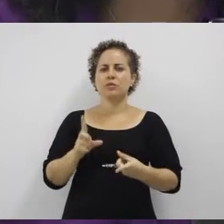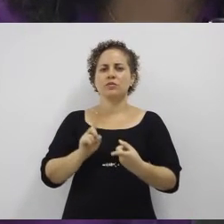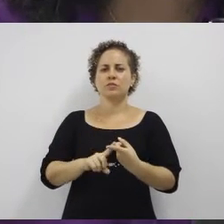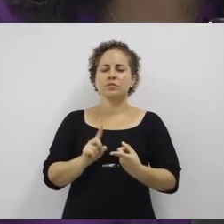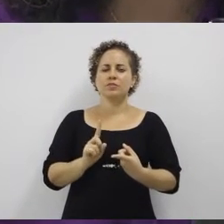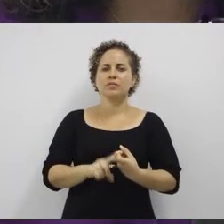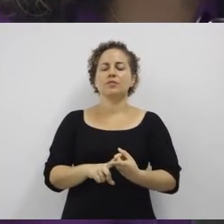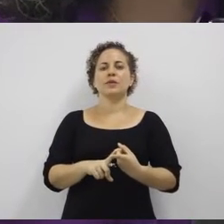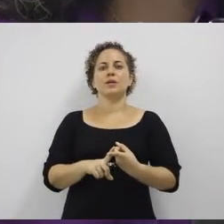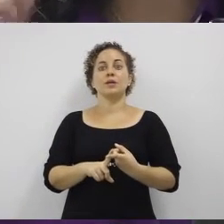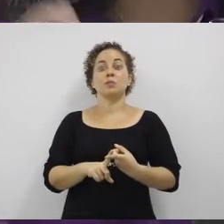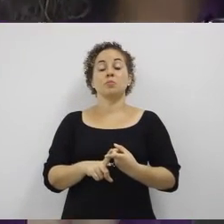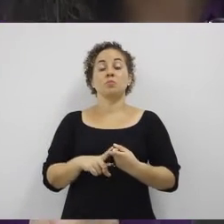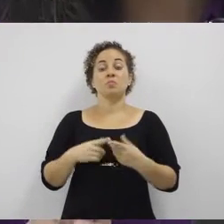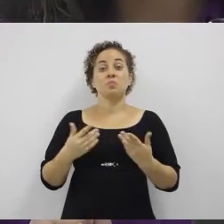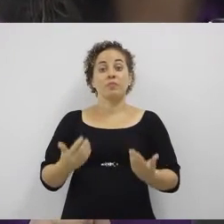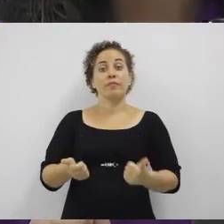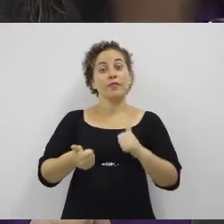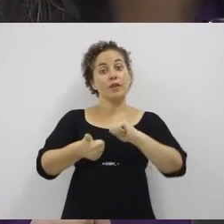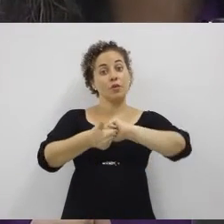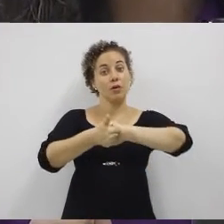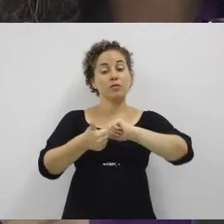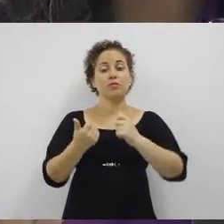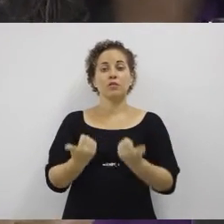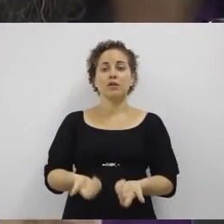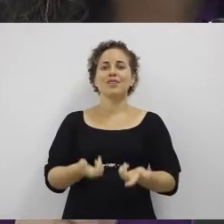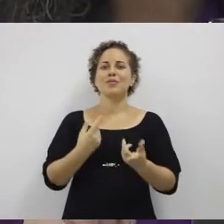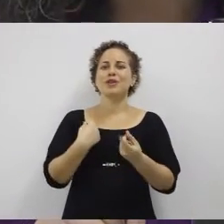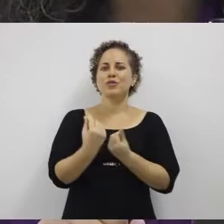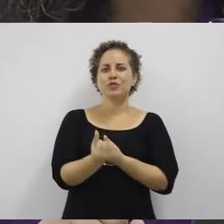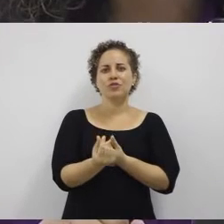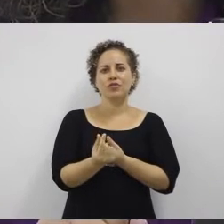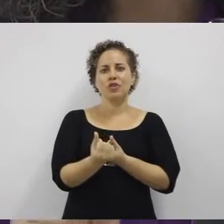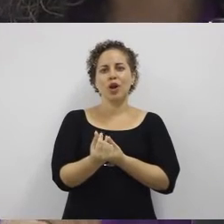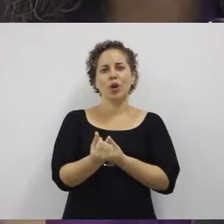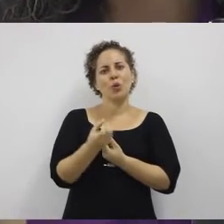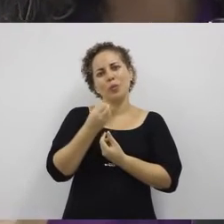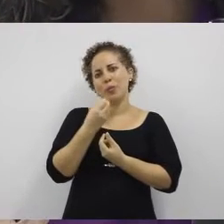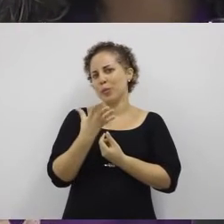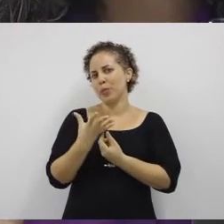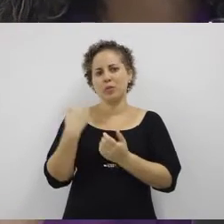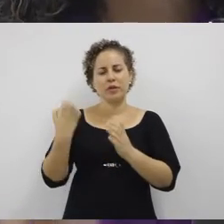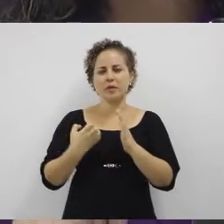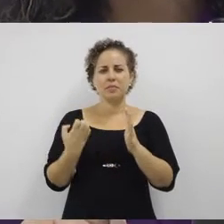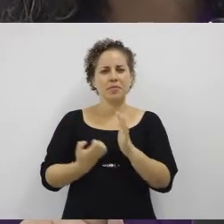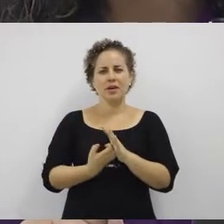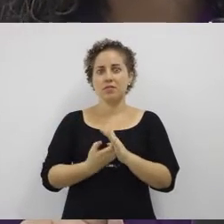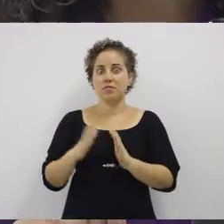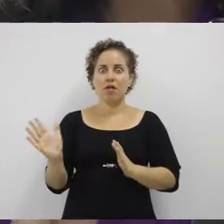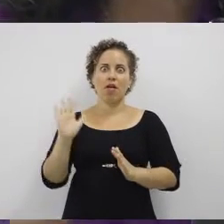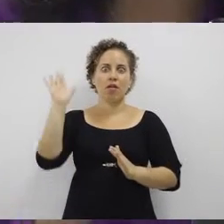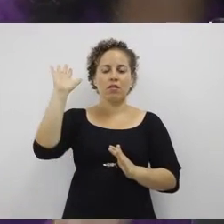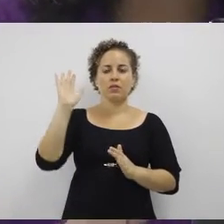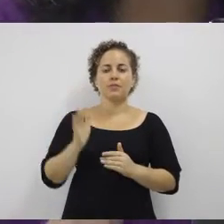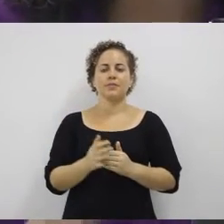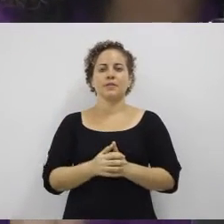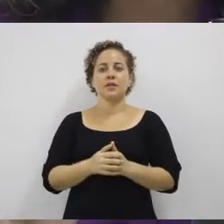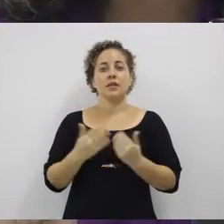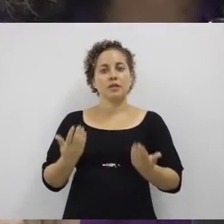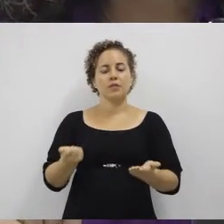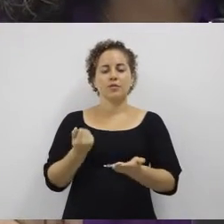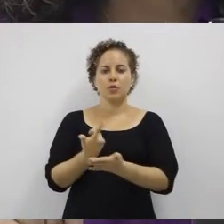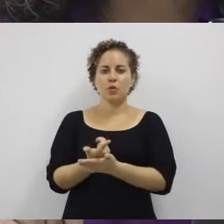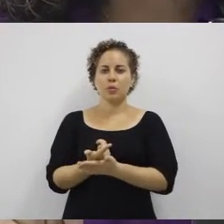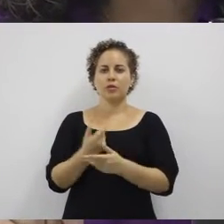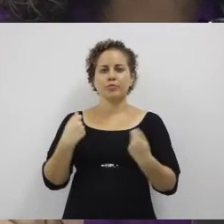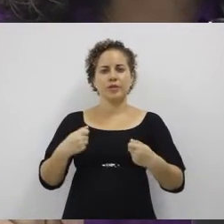muito confiáveis, mas que não ofereçam preços que sejam sustentáveis para a companhia. Os preços de seus produtos são muito altos, então a área de compras tem